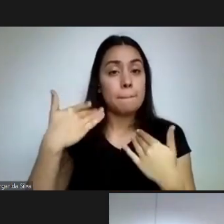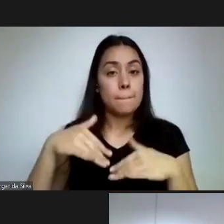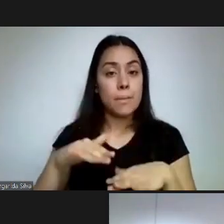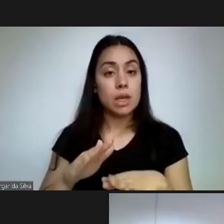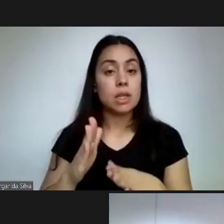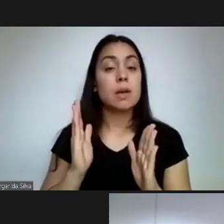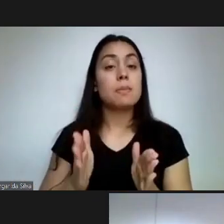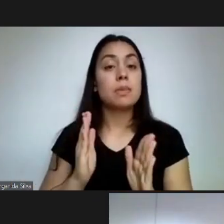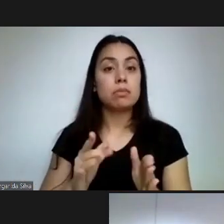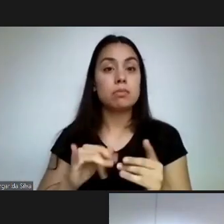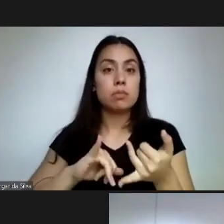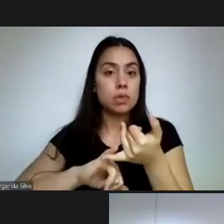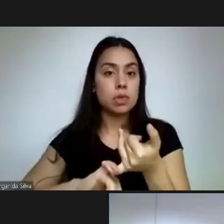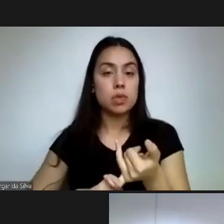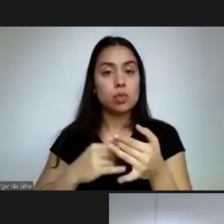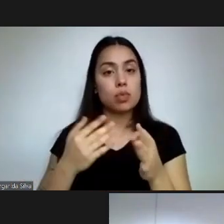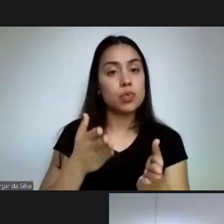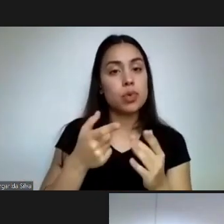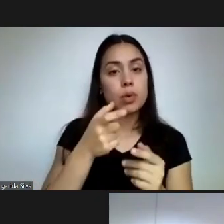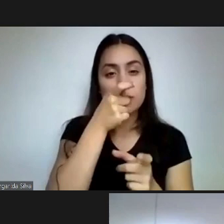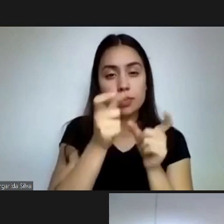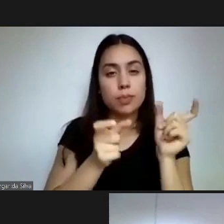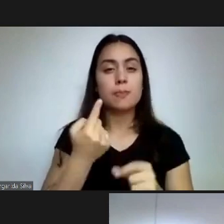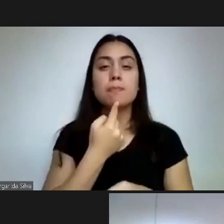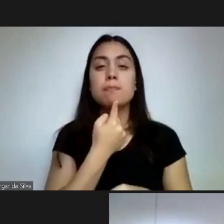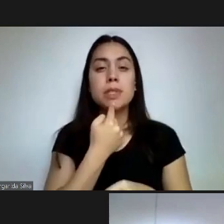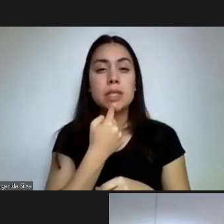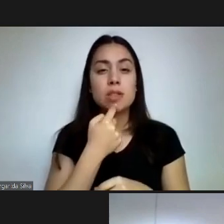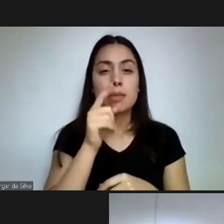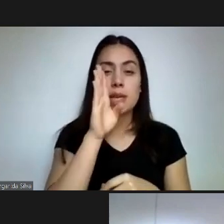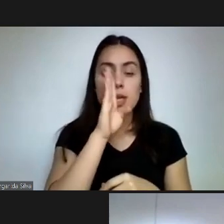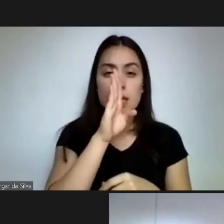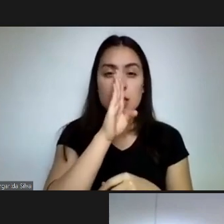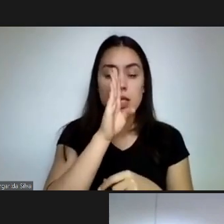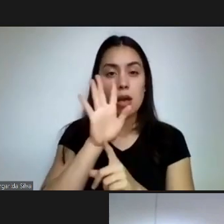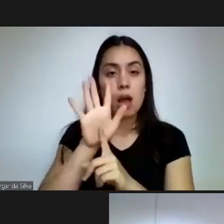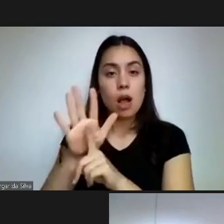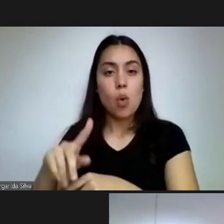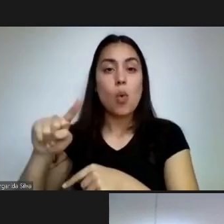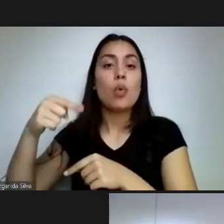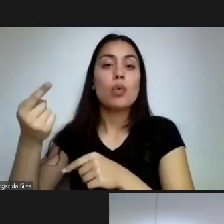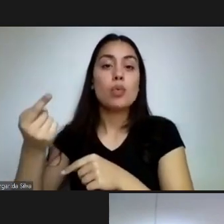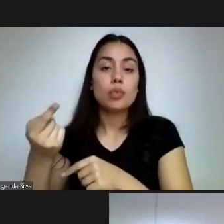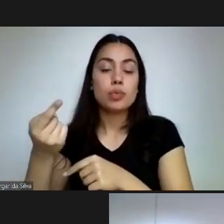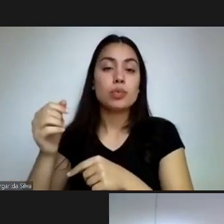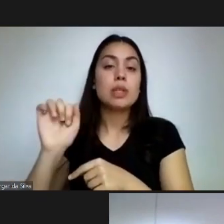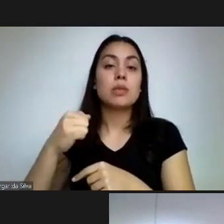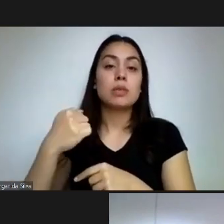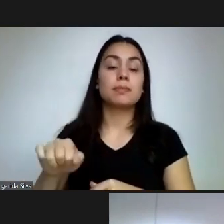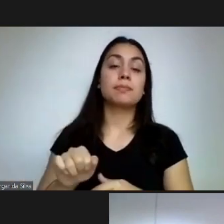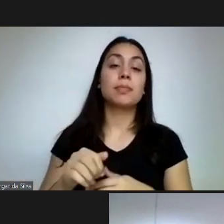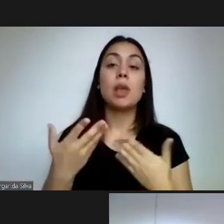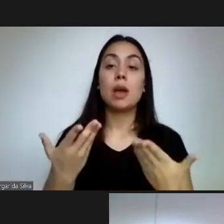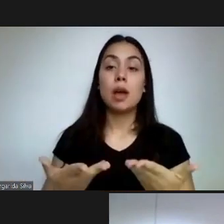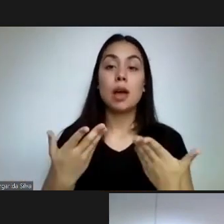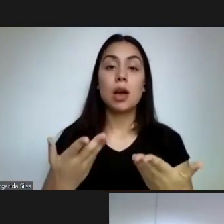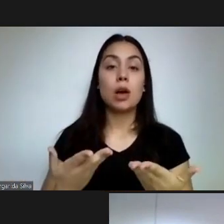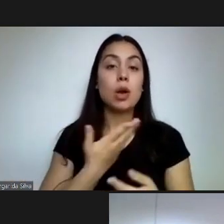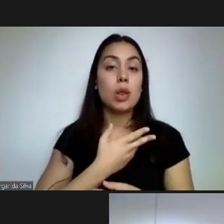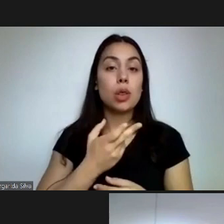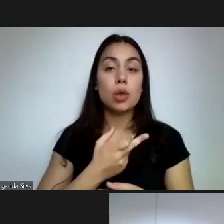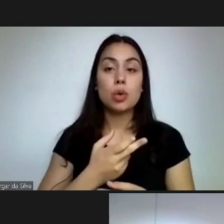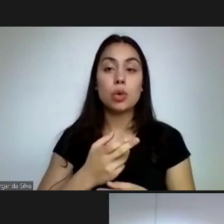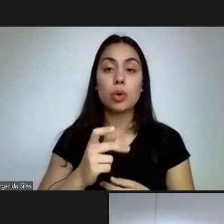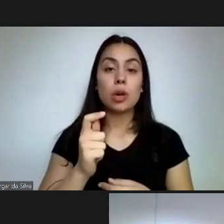que vocês estão a fazer, não é? Tanto a Ana Raquel como tu, e portanto vamos passar agora à doutora Eulália Alexandre, já há aqui uma pergunta